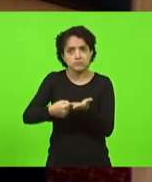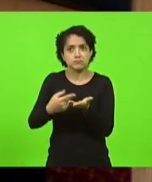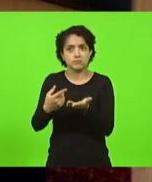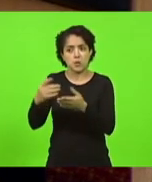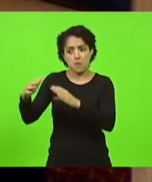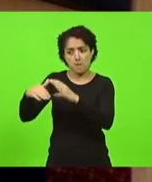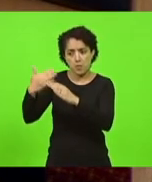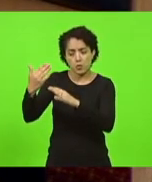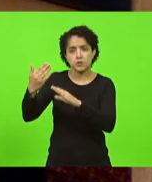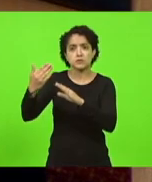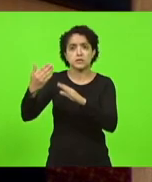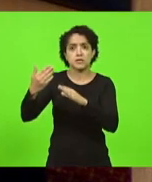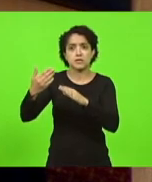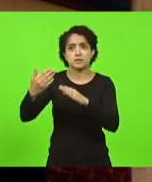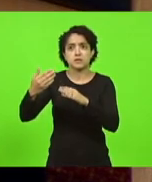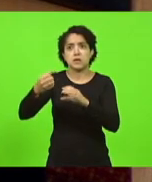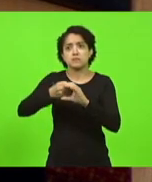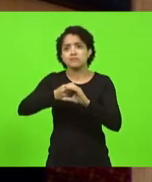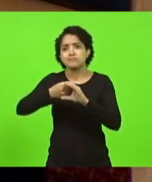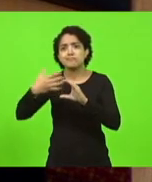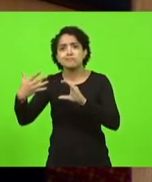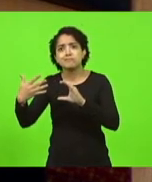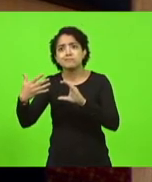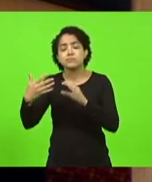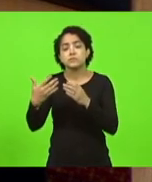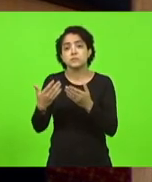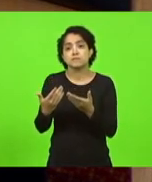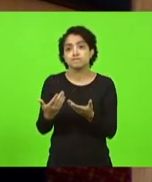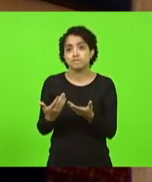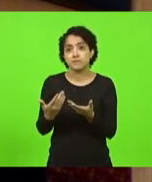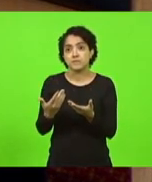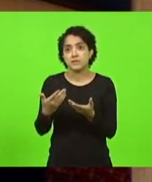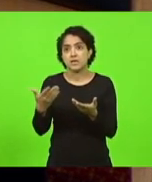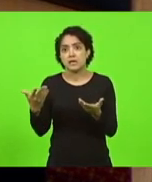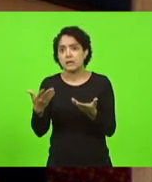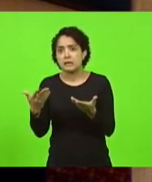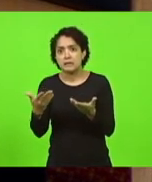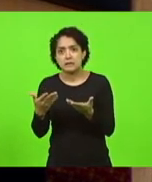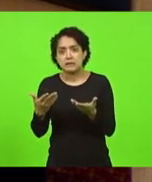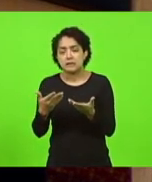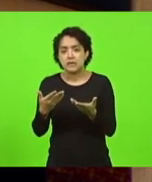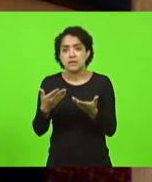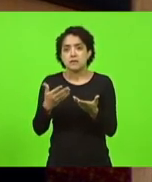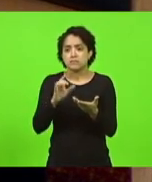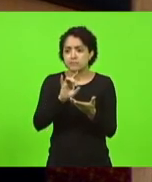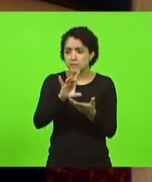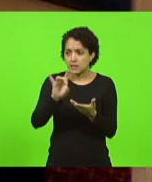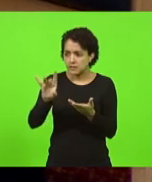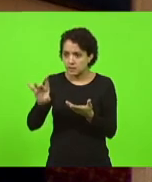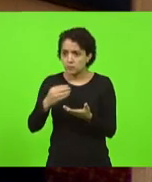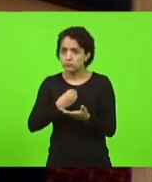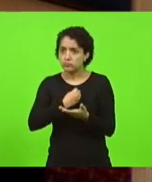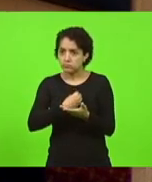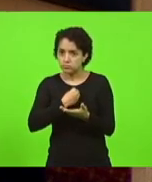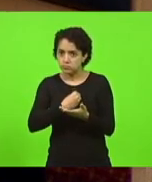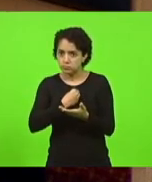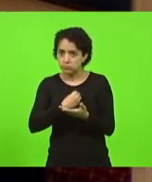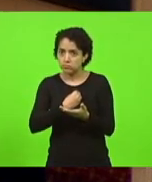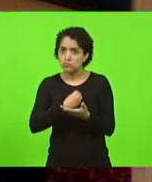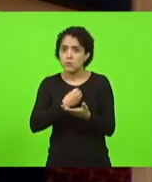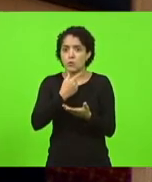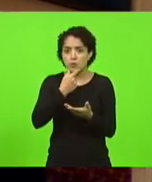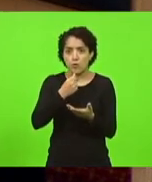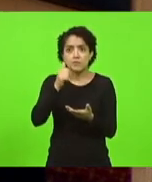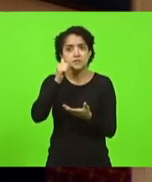da descompactação. E não quero eu aqui pregar para convertido, porque cada um que está aqui, dos 40 homens e mulheres desta